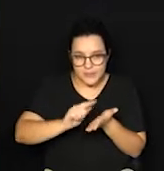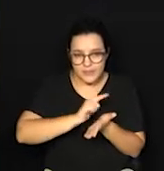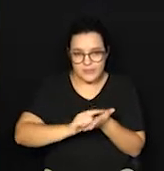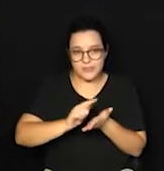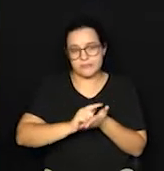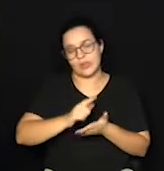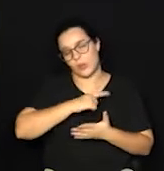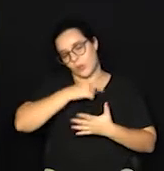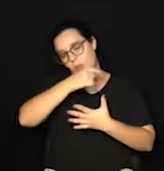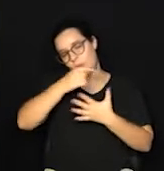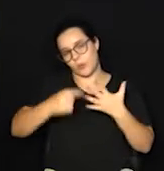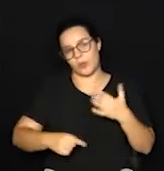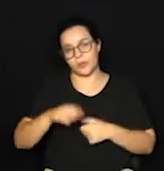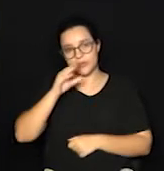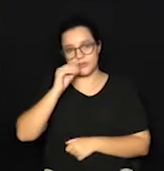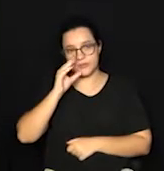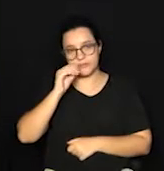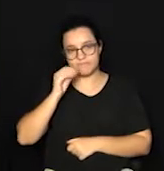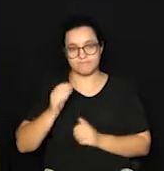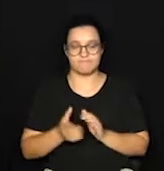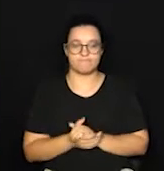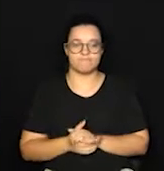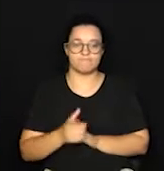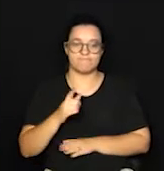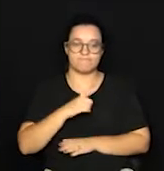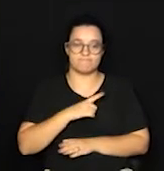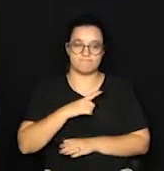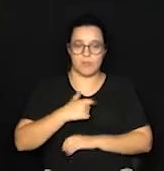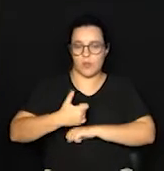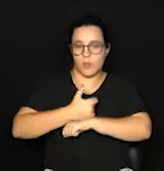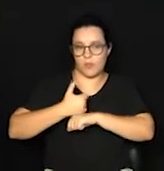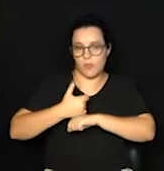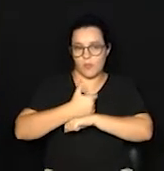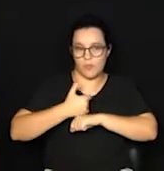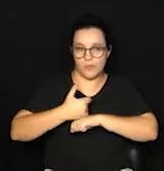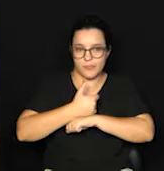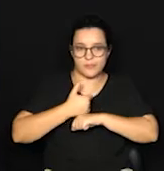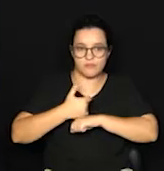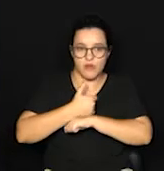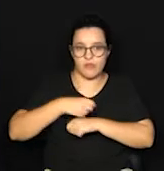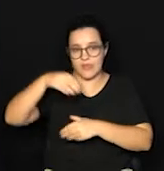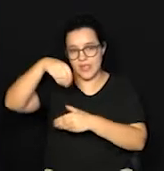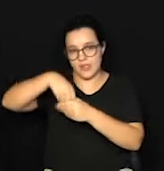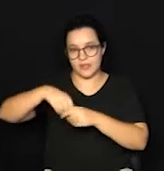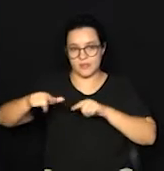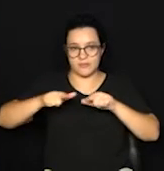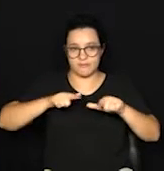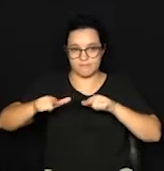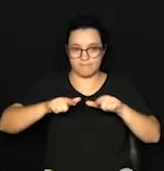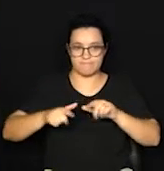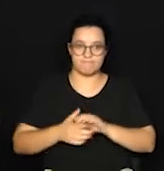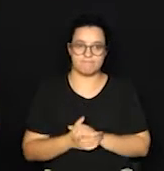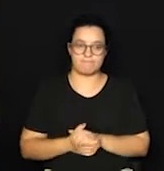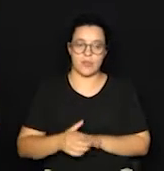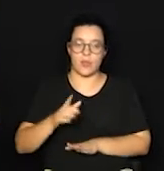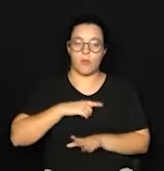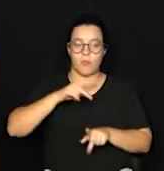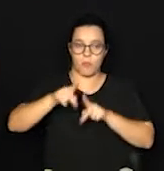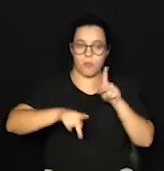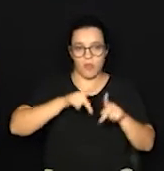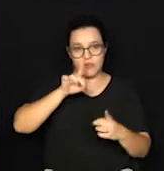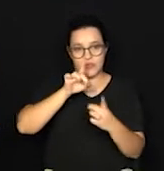e outras. Toda a estrutura de profissionais vai estar à disposição da população,